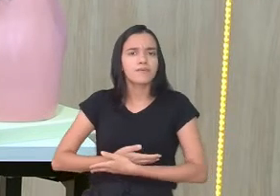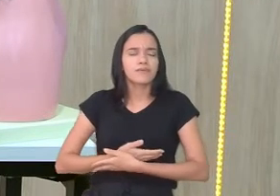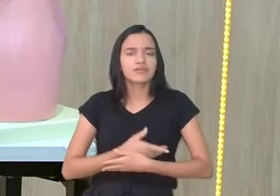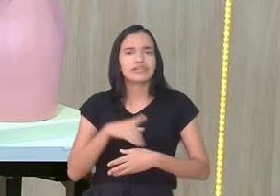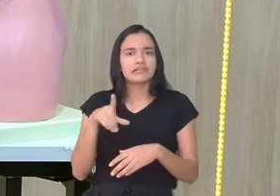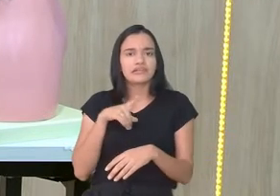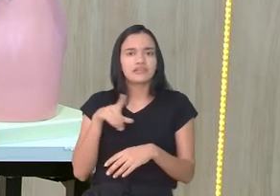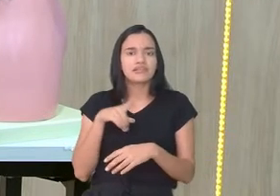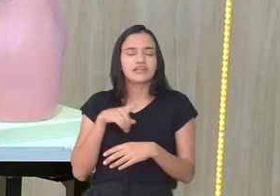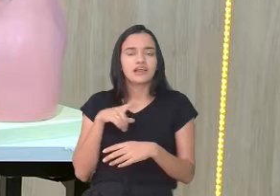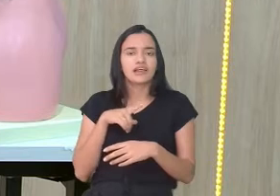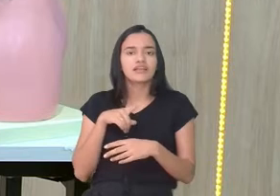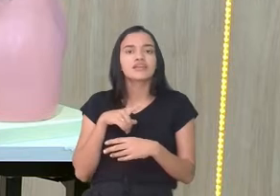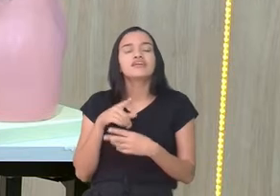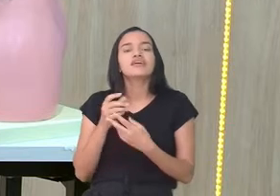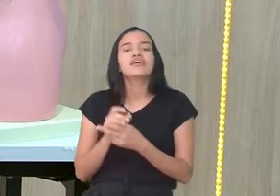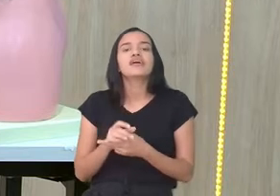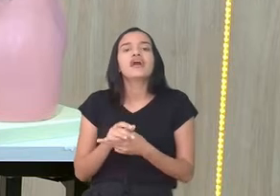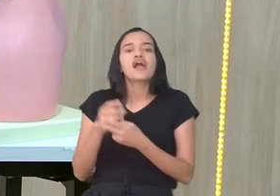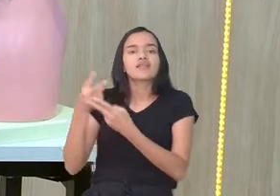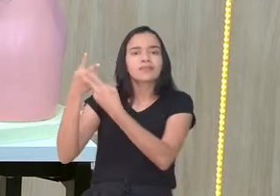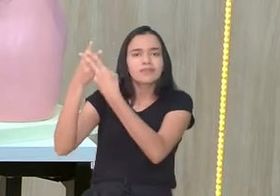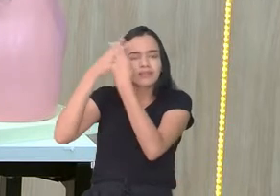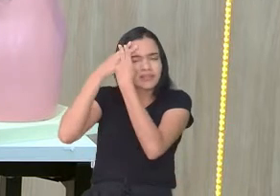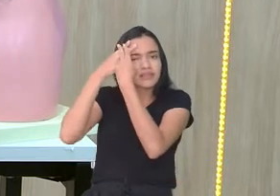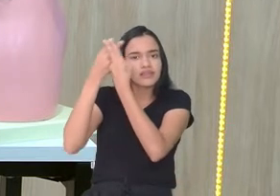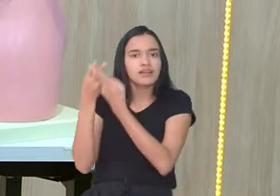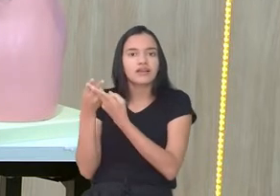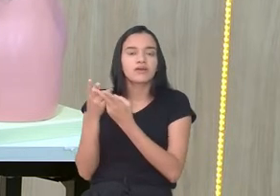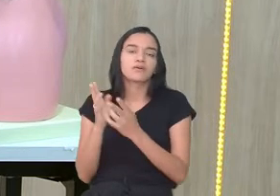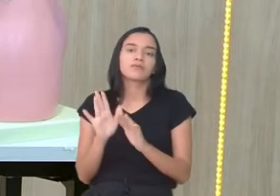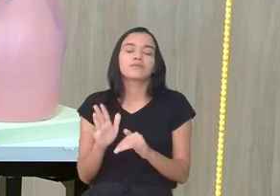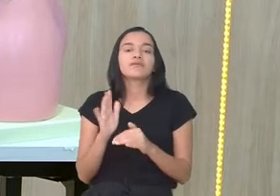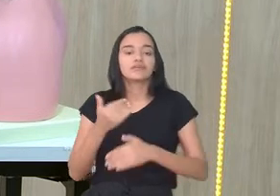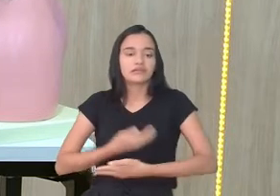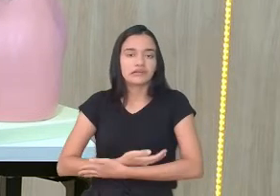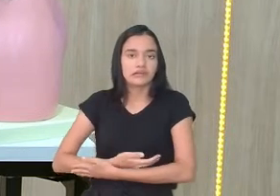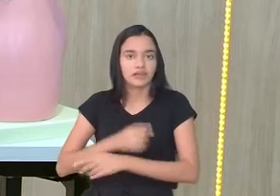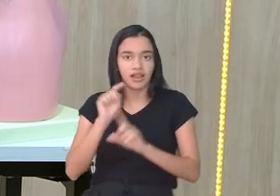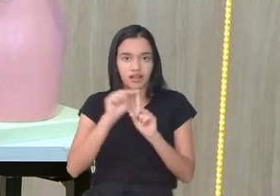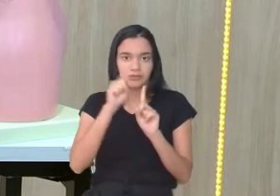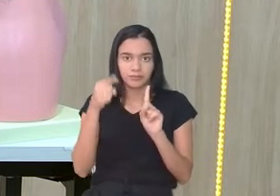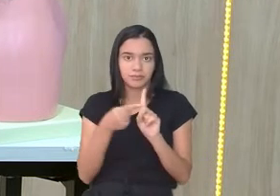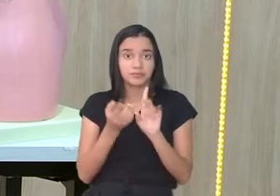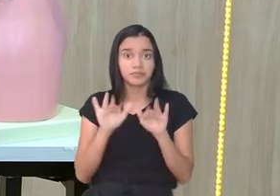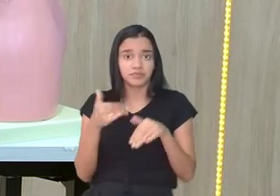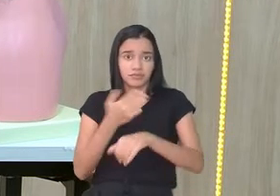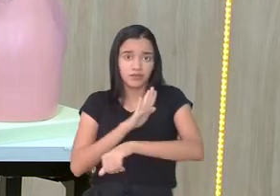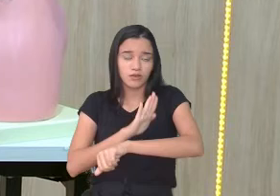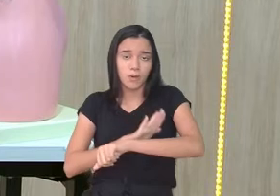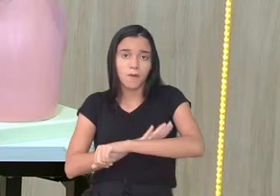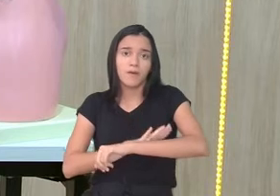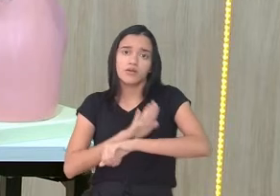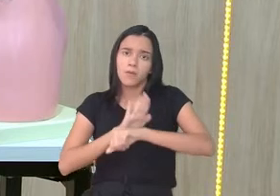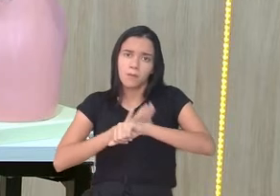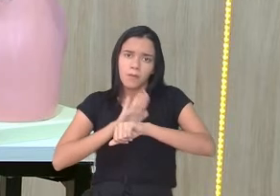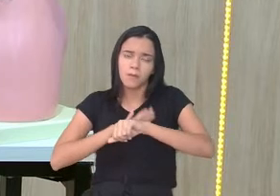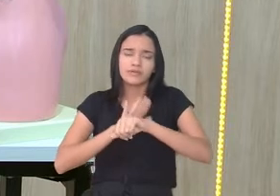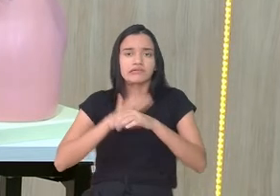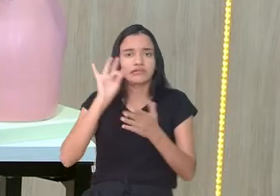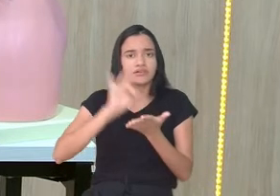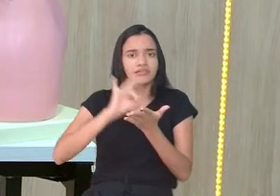traumas da gravidez que a gente traz para o resto da nossa vida. Então, aquele momento ali é um momento